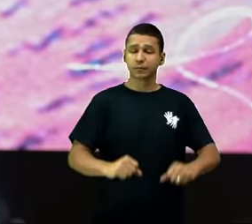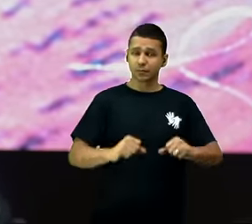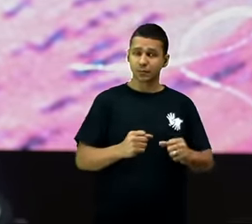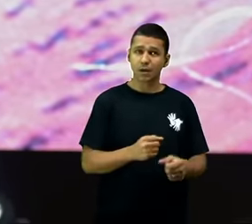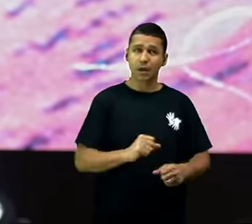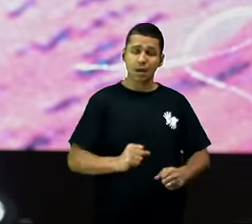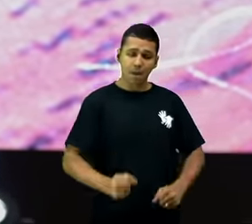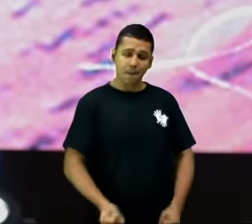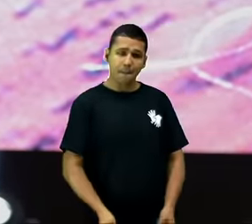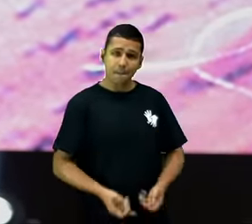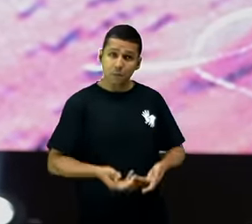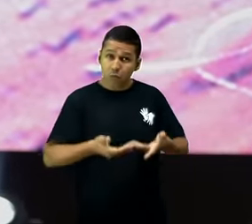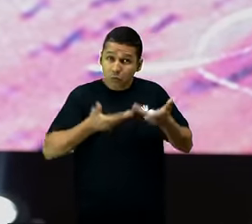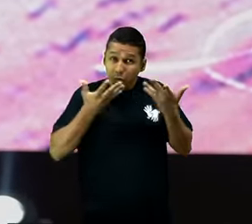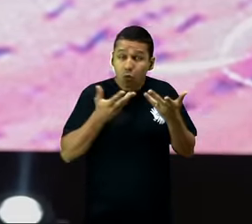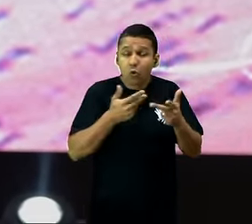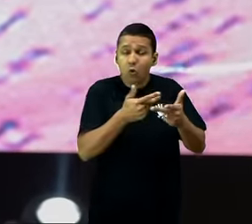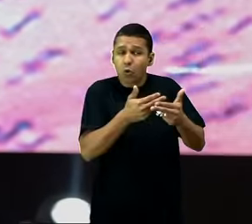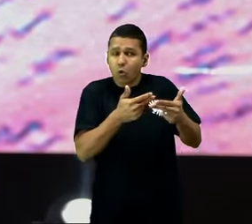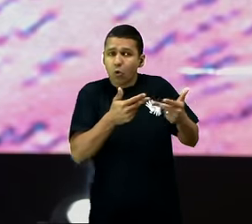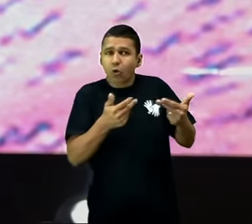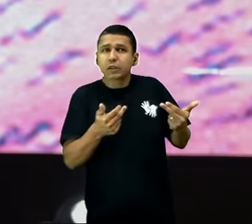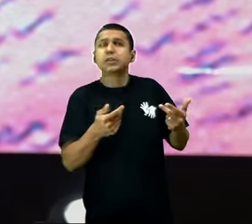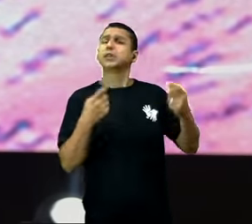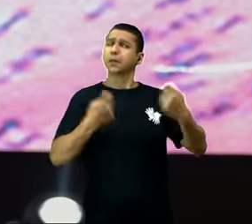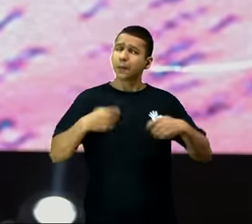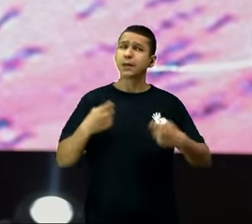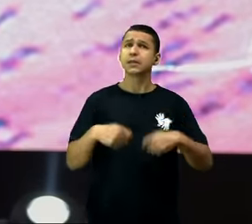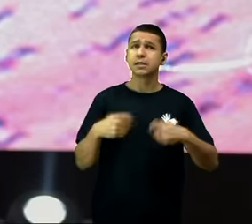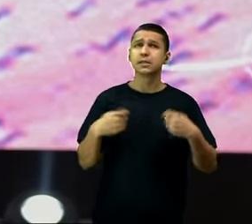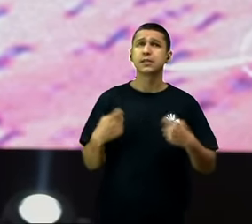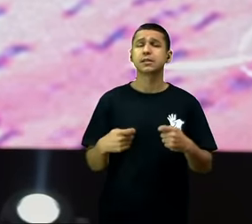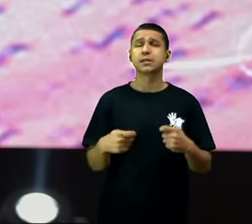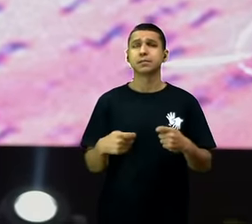de coisas necessárias e proveitosas.